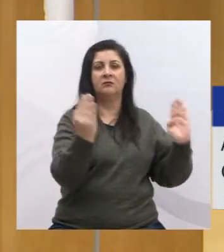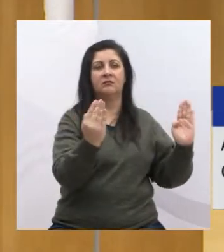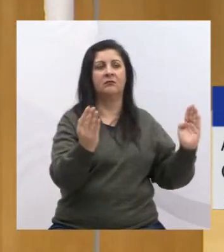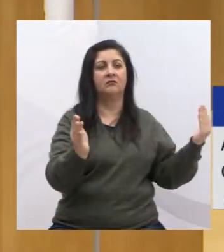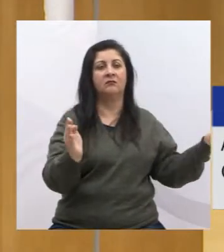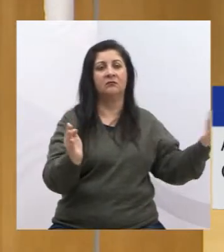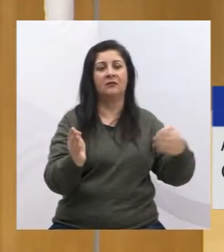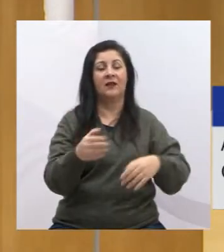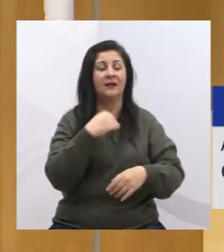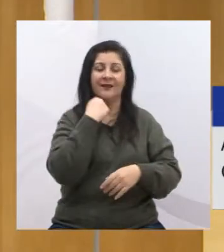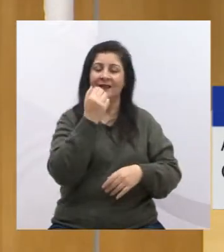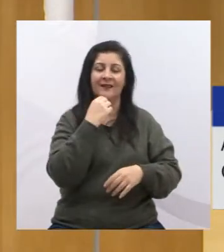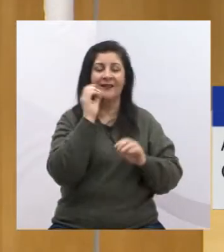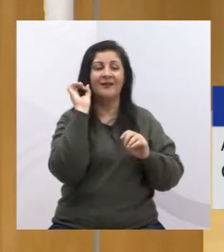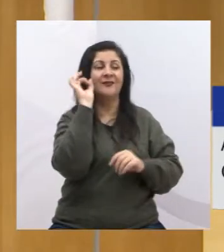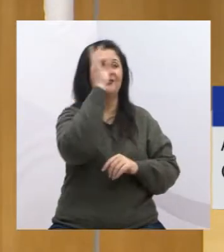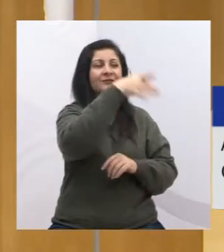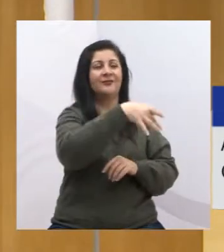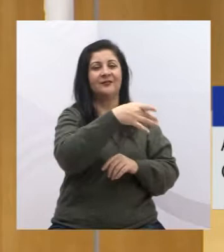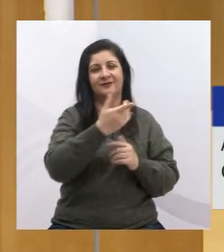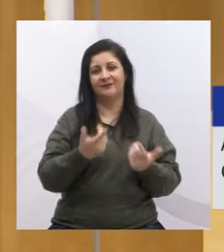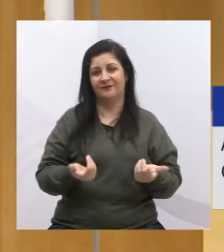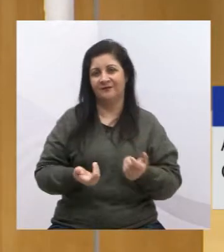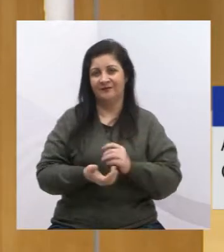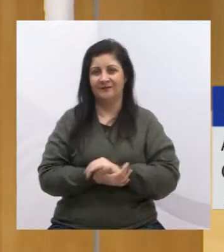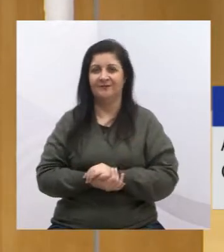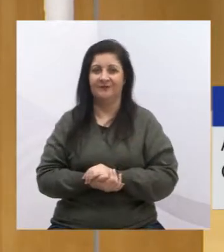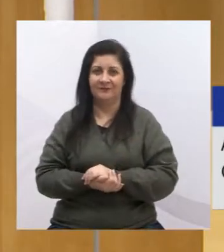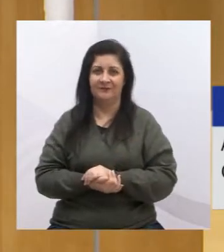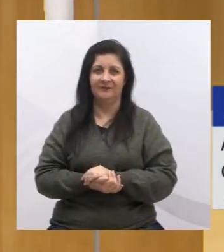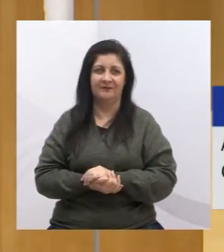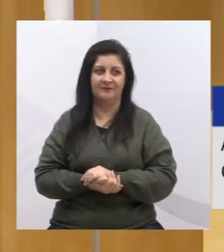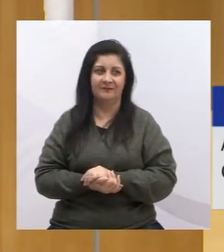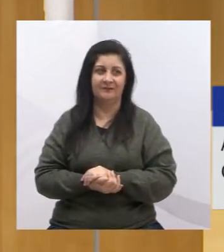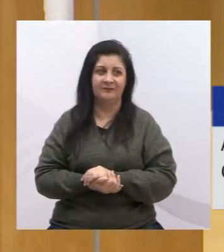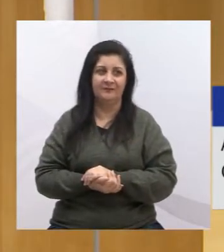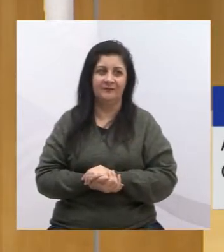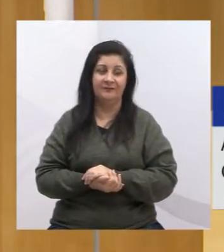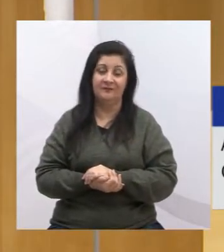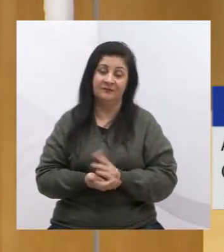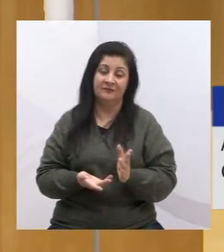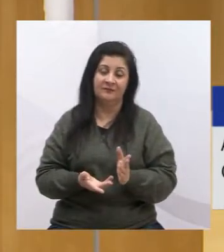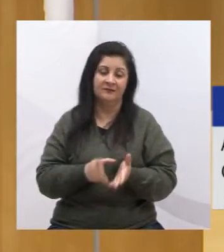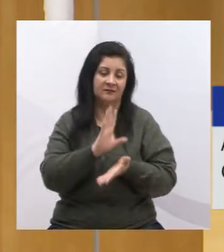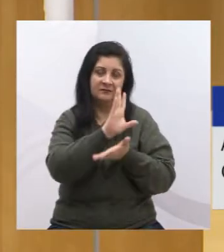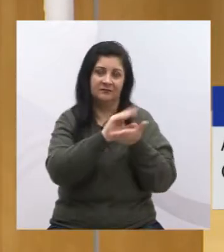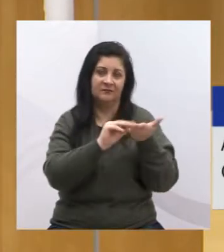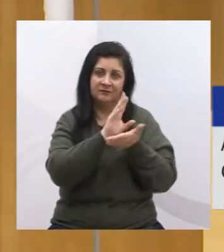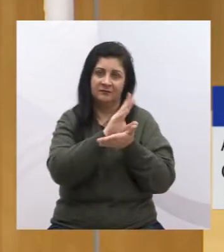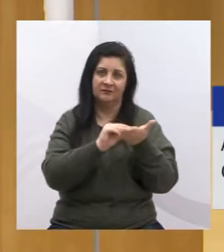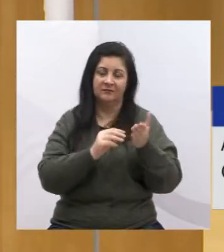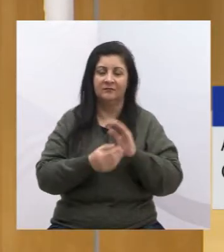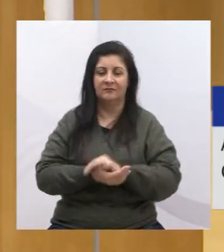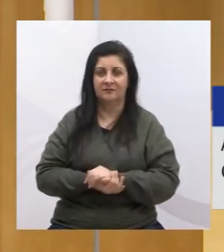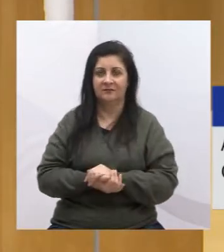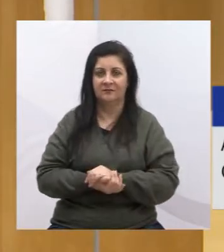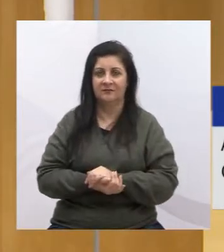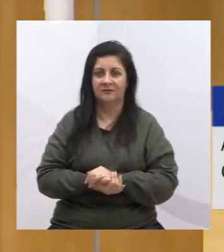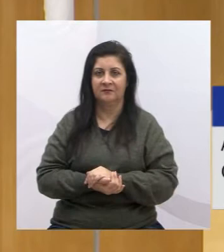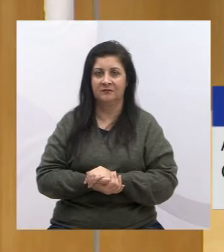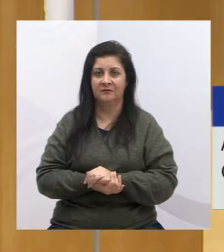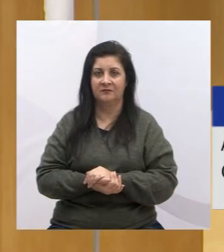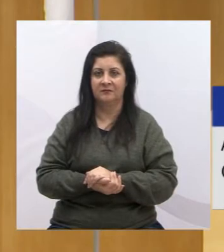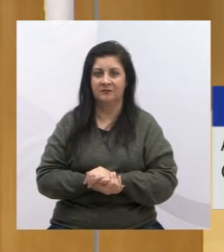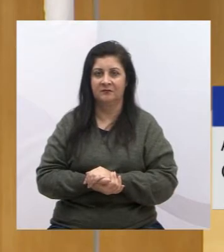Hoje ninguém mais joga nada dentro do terreno dele. Ali é um exemplo de quando as pessoas cuidam,